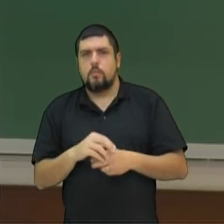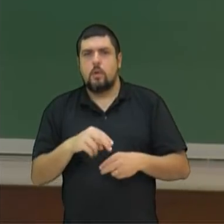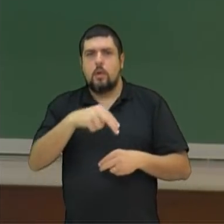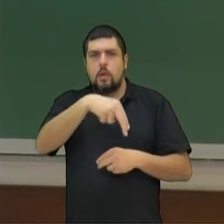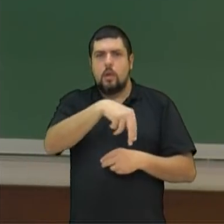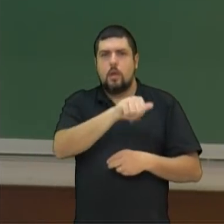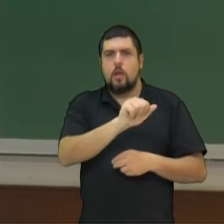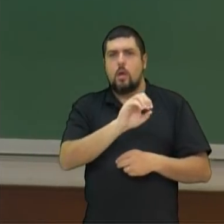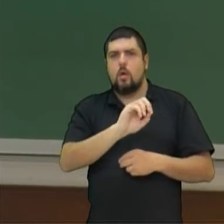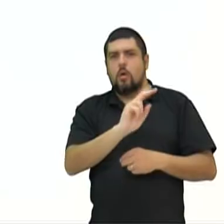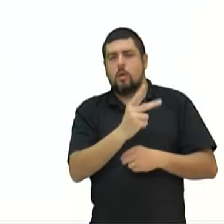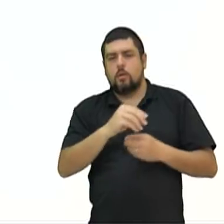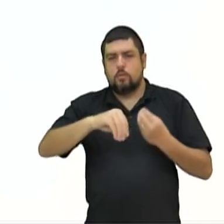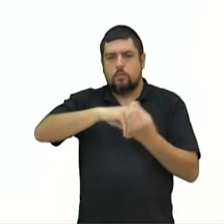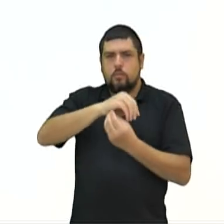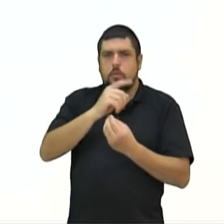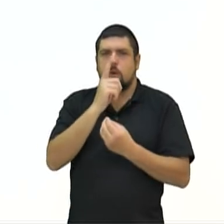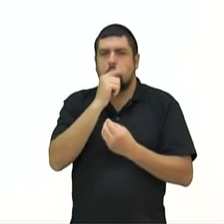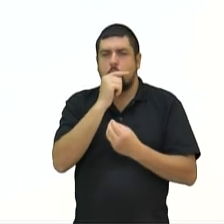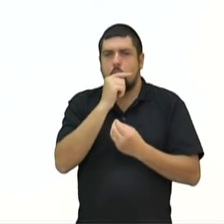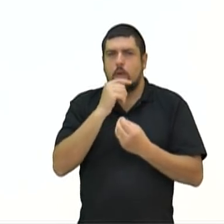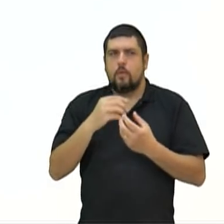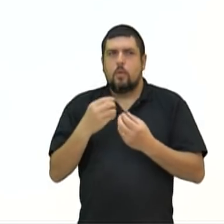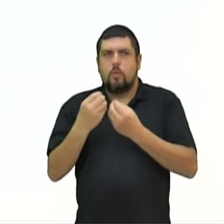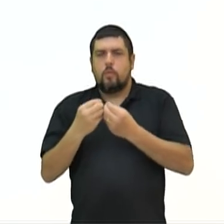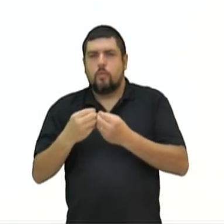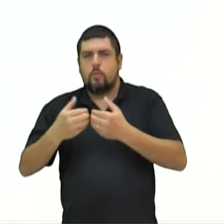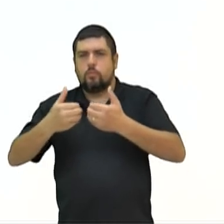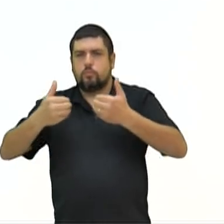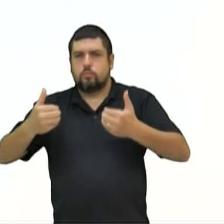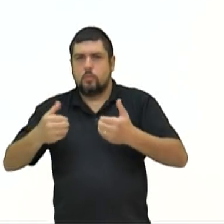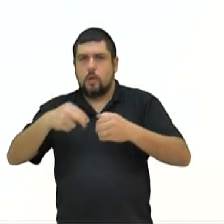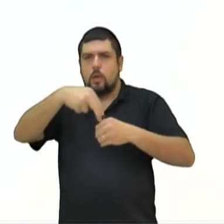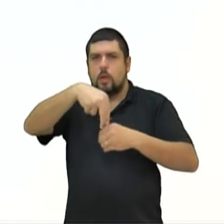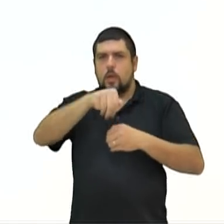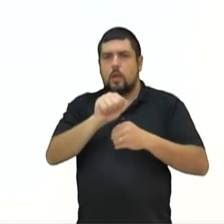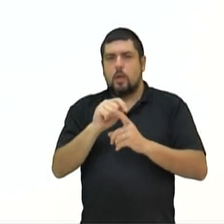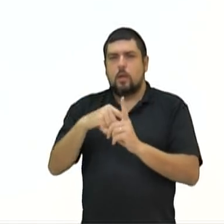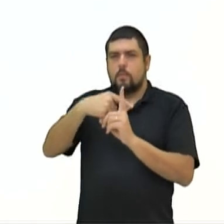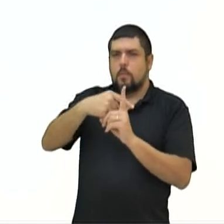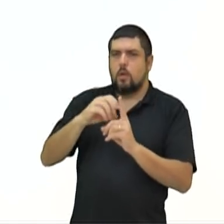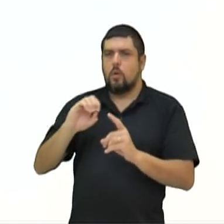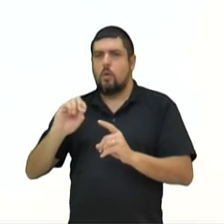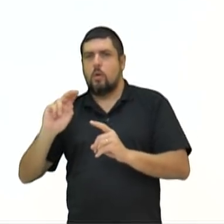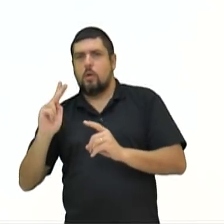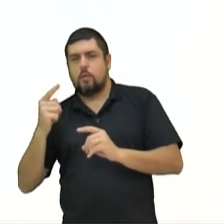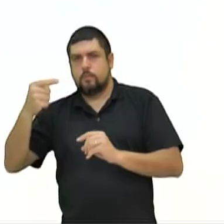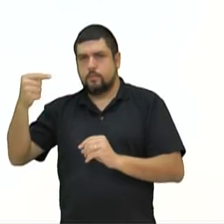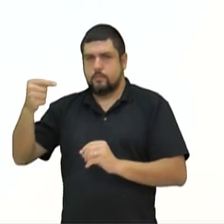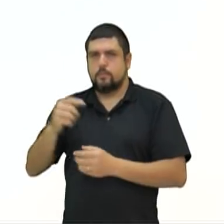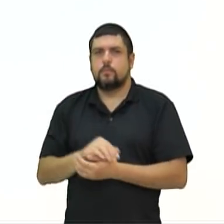NaOH misturou com água. Cátion Na+, ânion OH-.